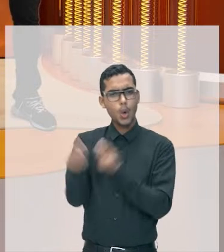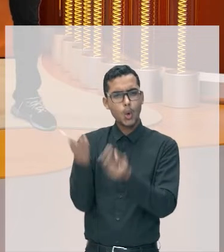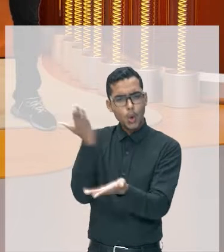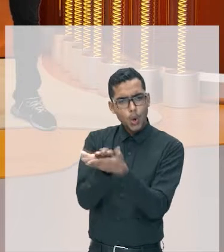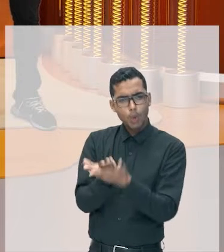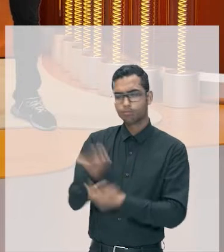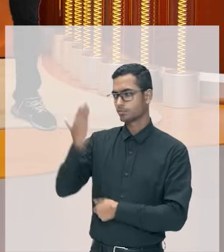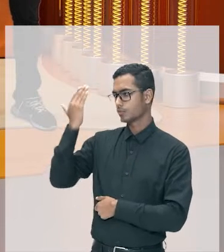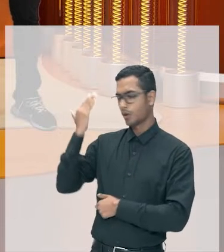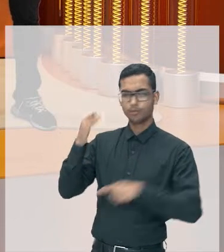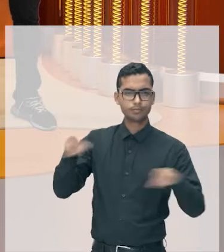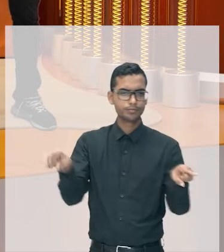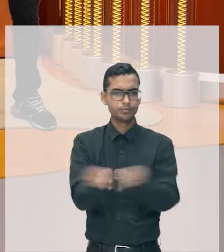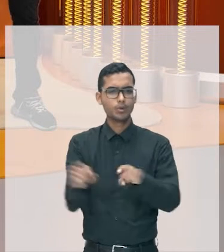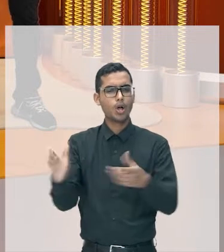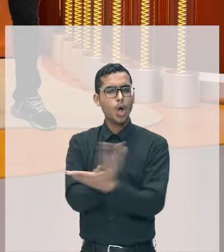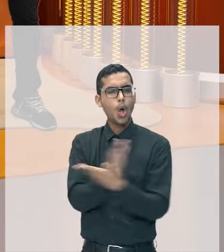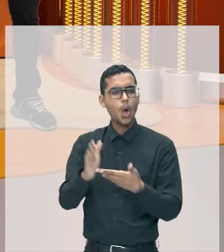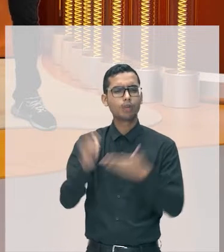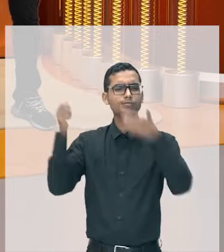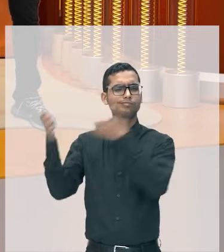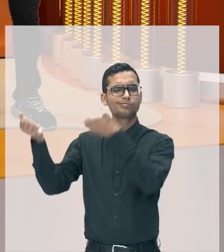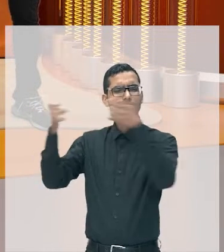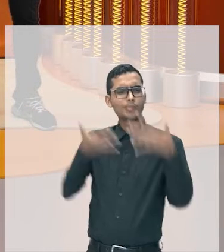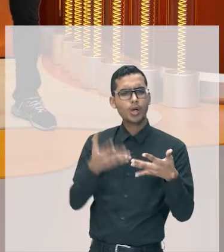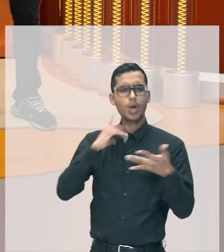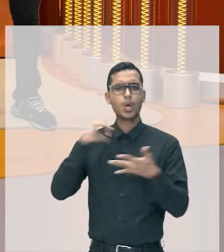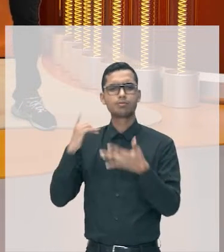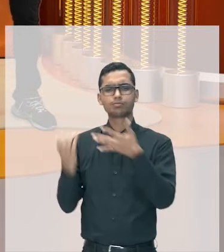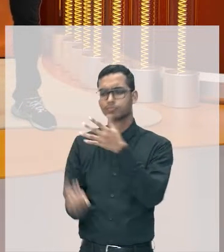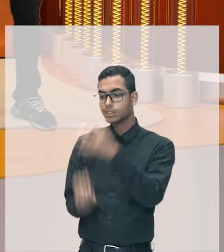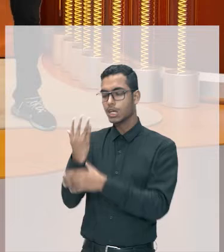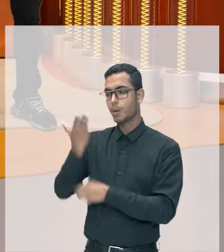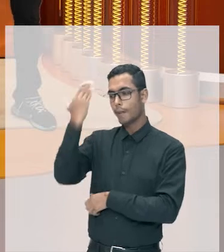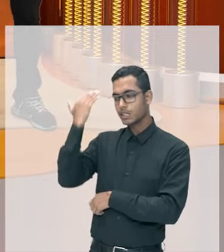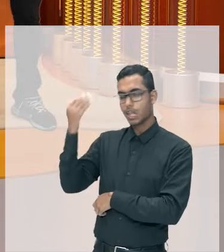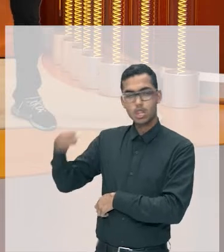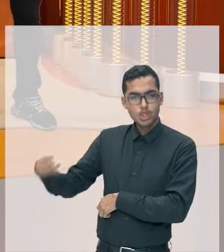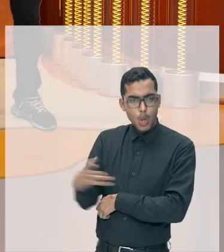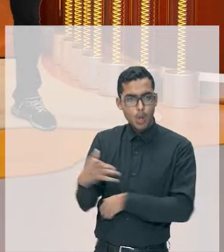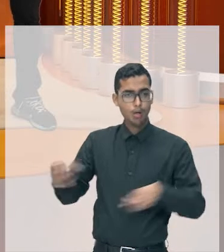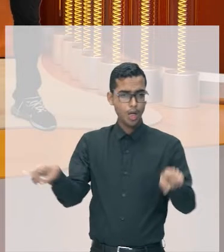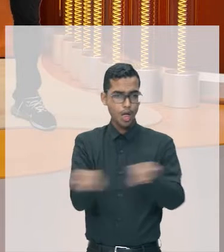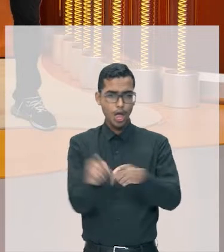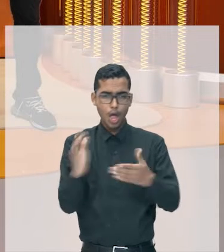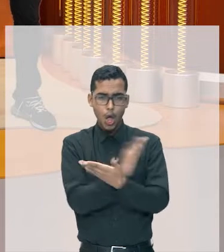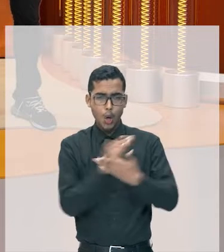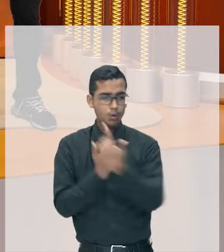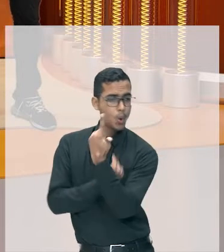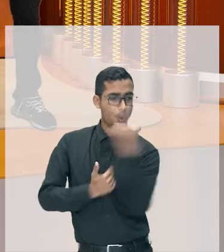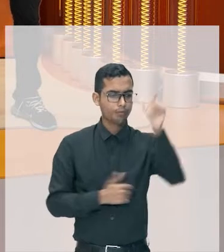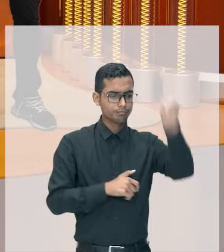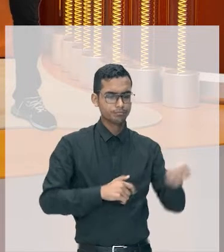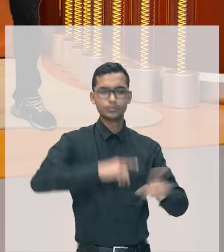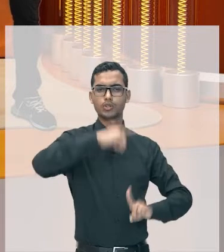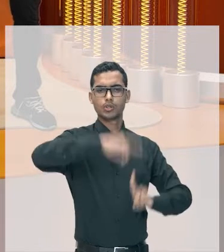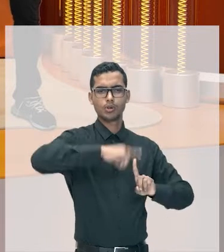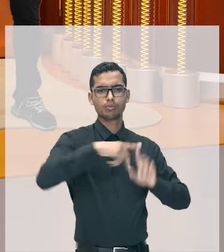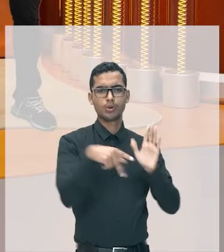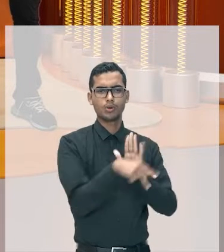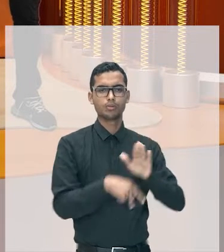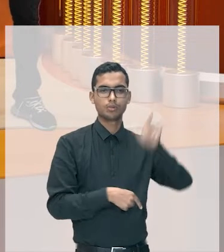que alguns dizem que estão construindo o passado de novo. Já tem aqueles outros historiadores que falam que